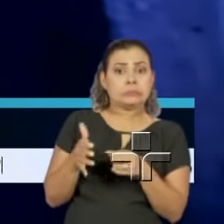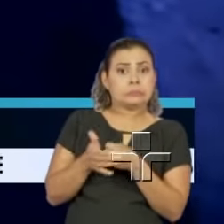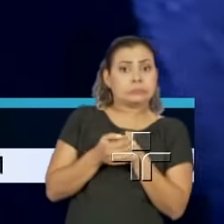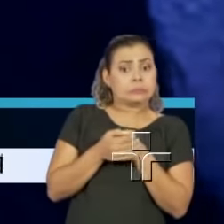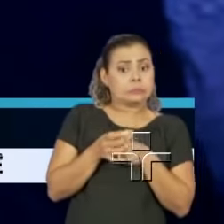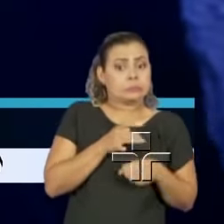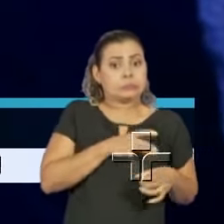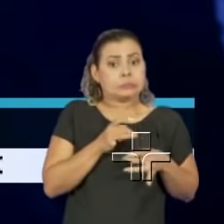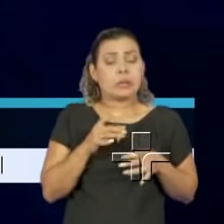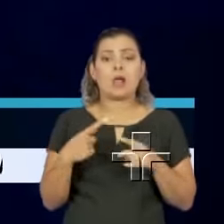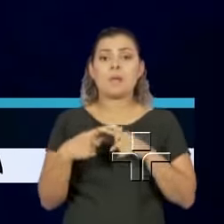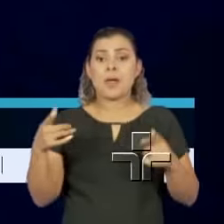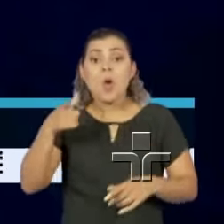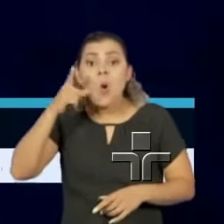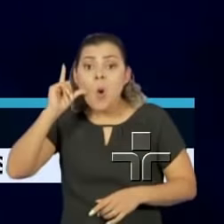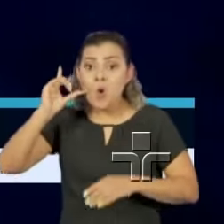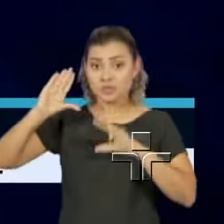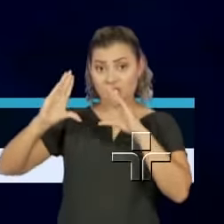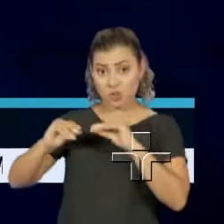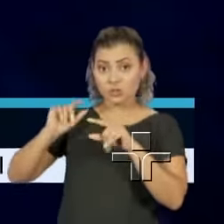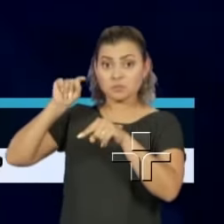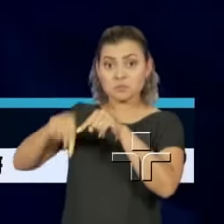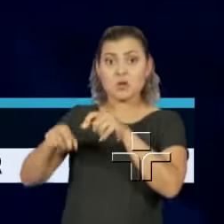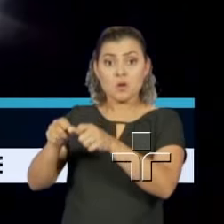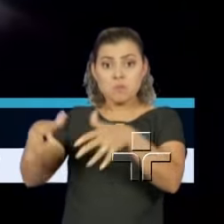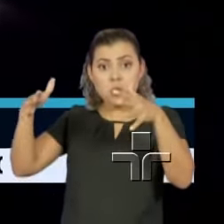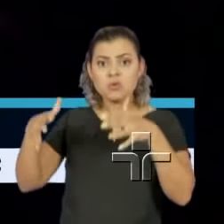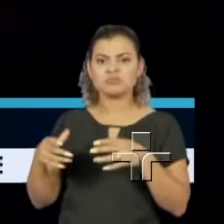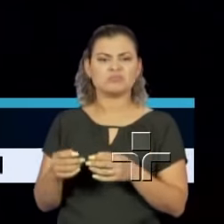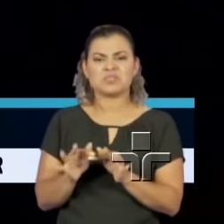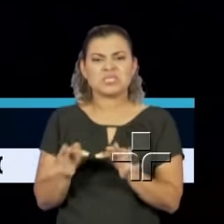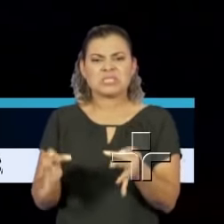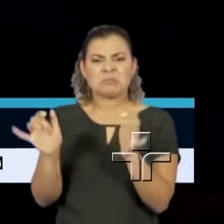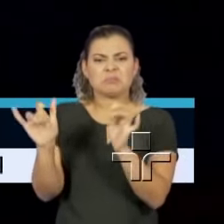que aconteceram ontem à noite no Iraque foram mínimos.